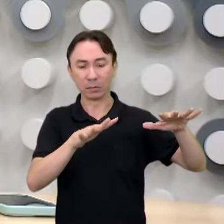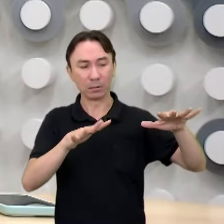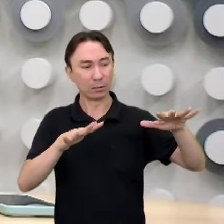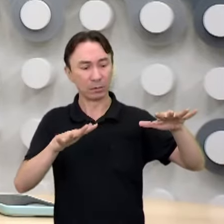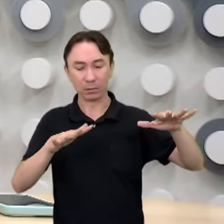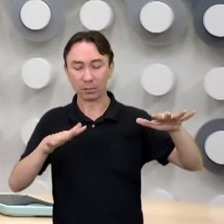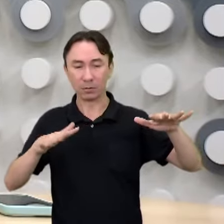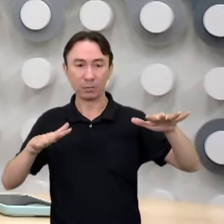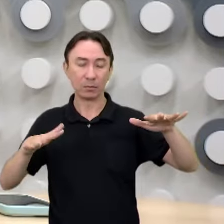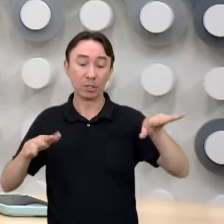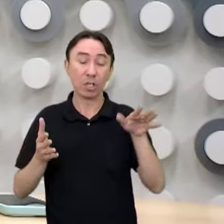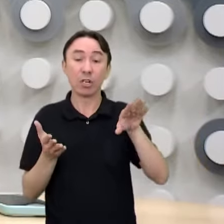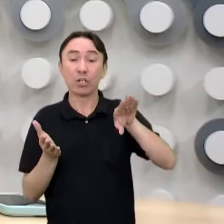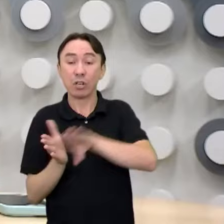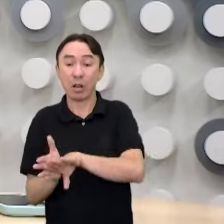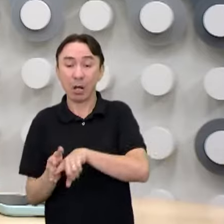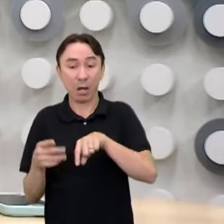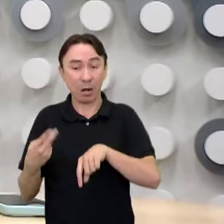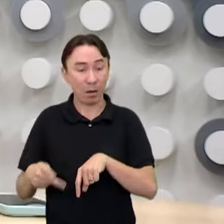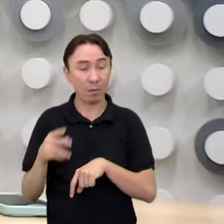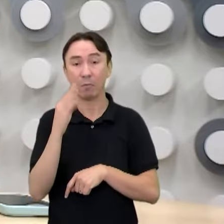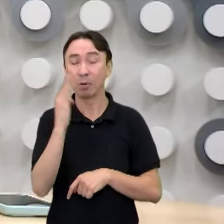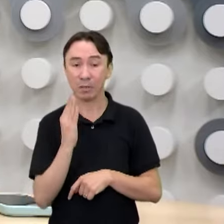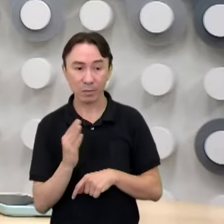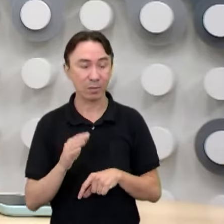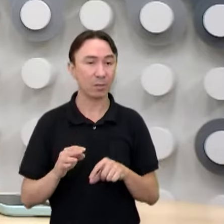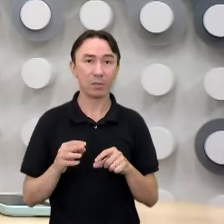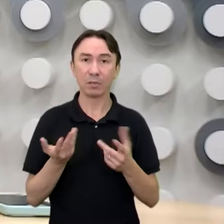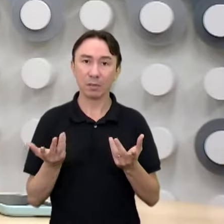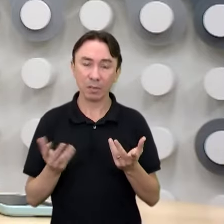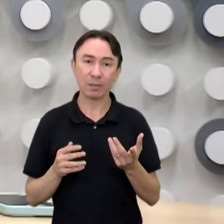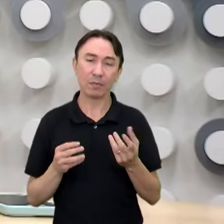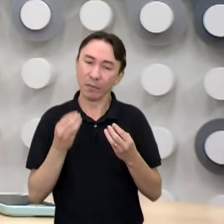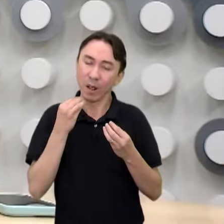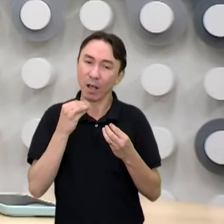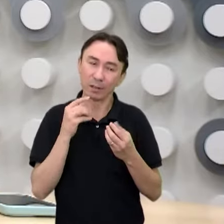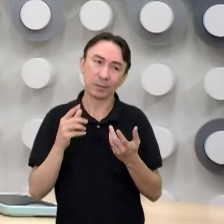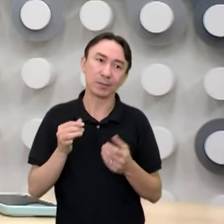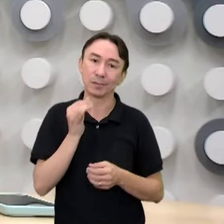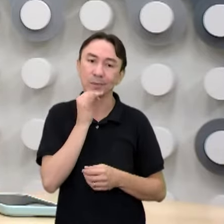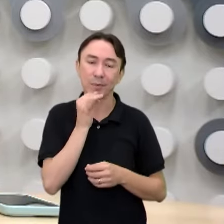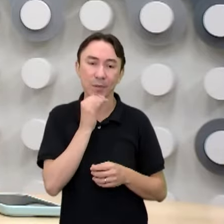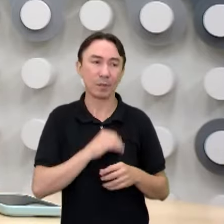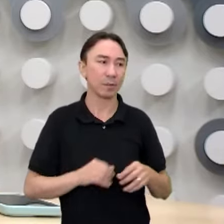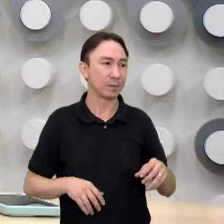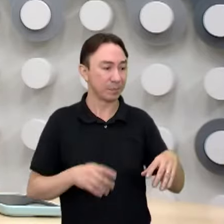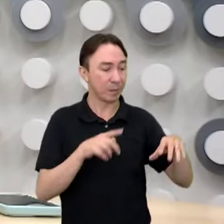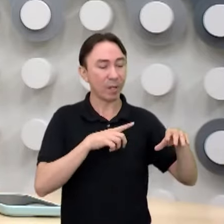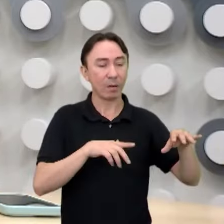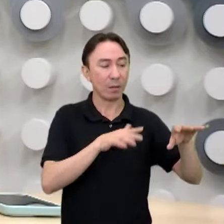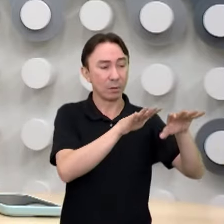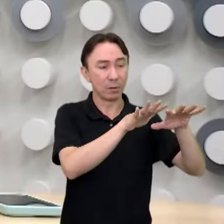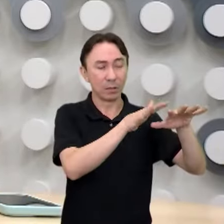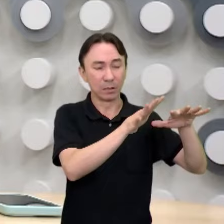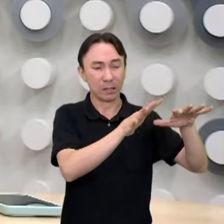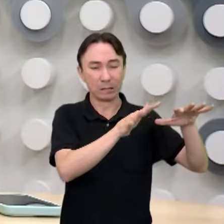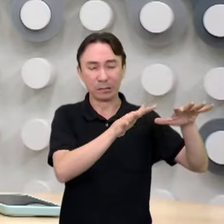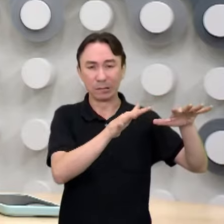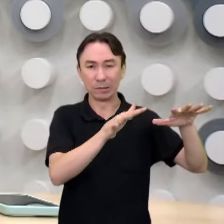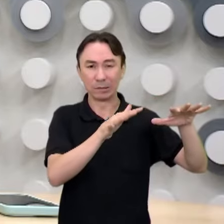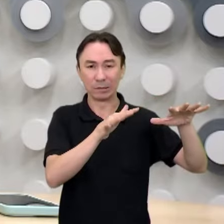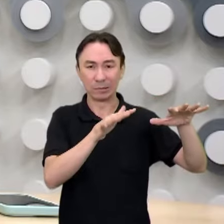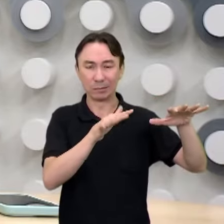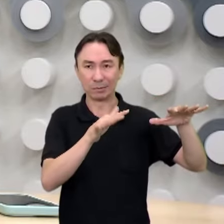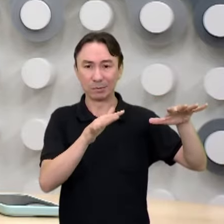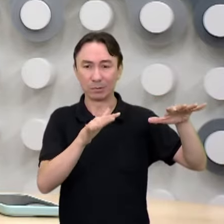se propagando, e aí se você não tem um solo bastante estável, que você tem lá